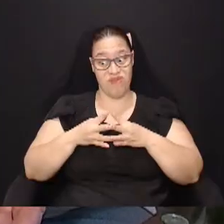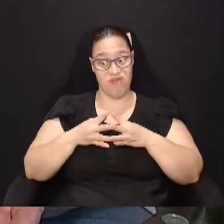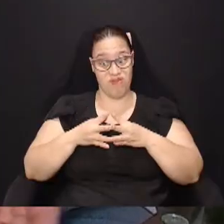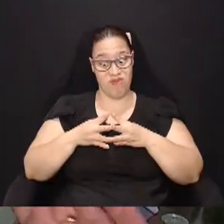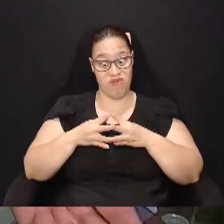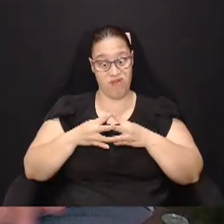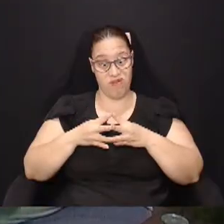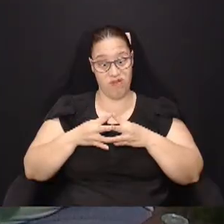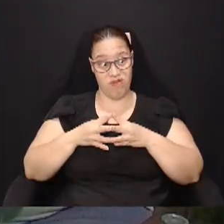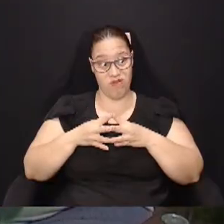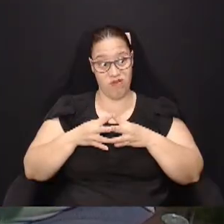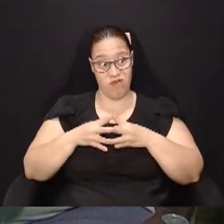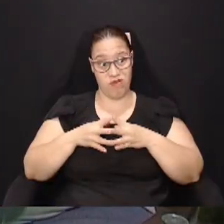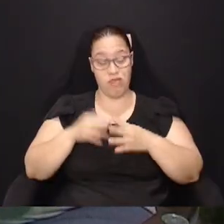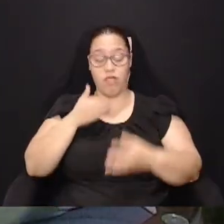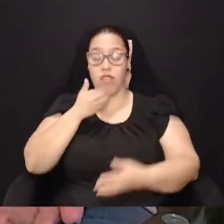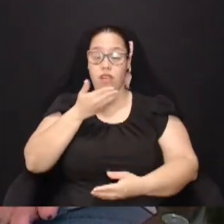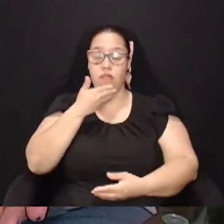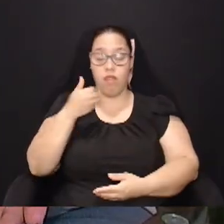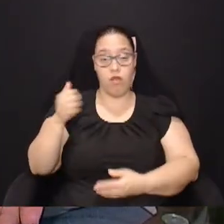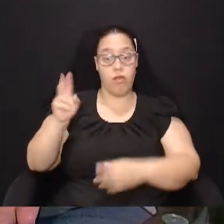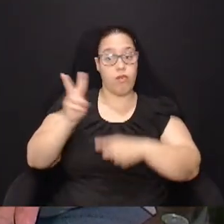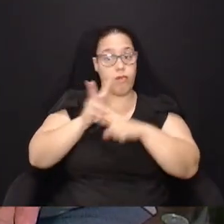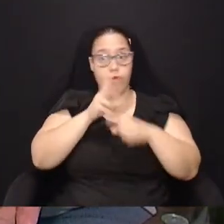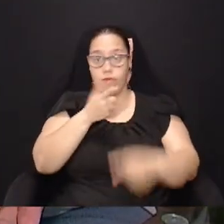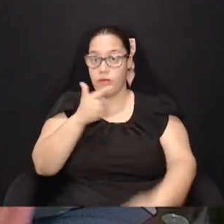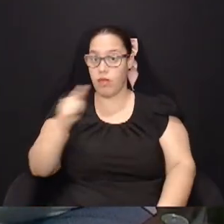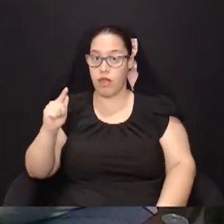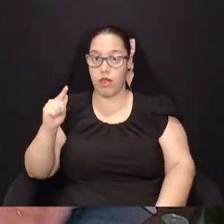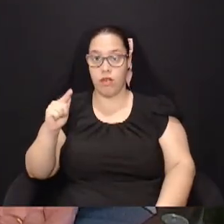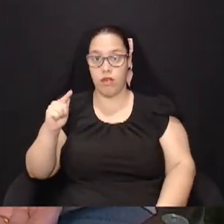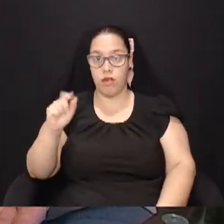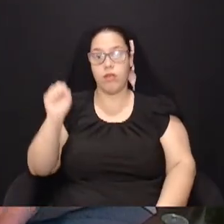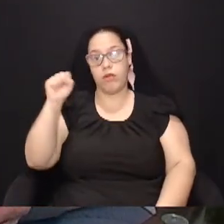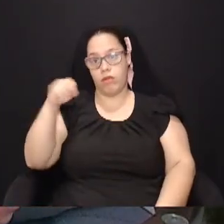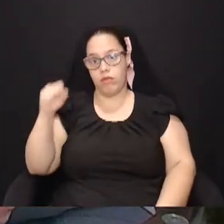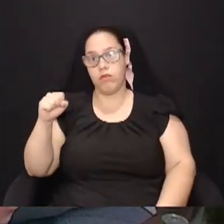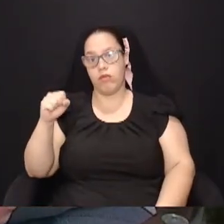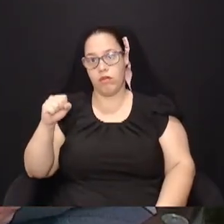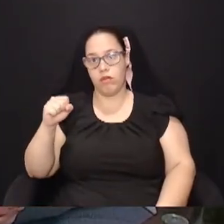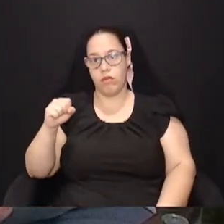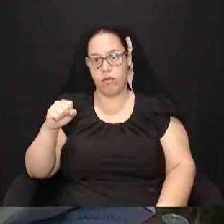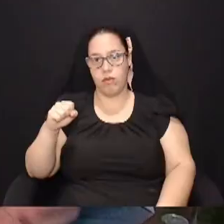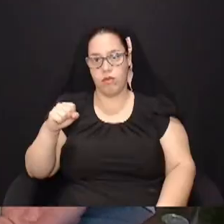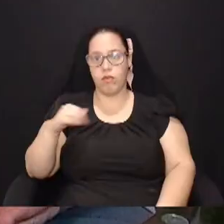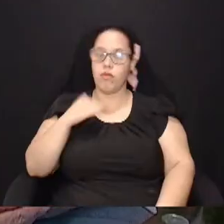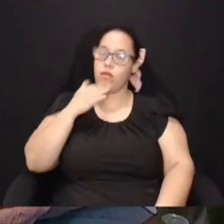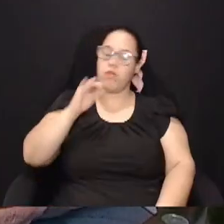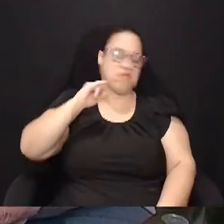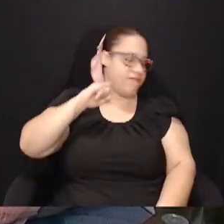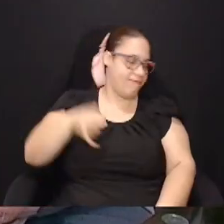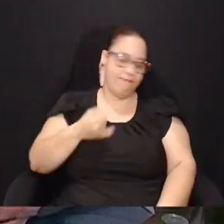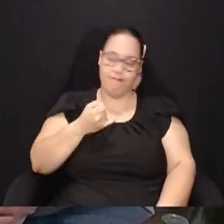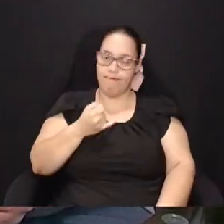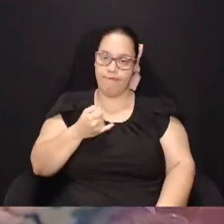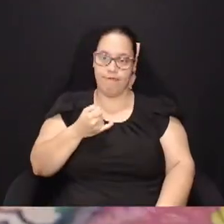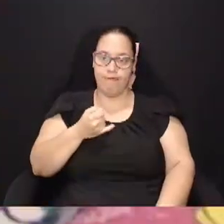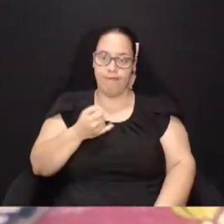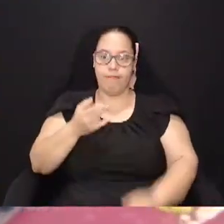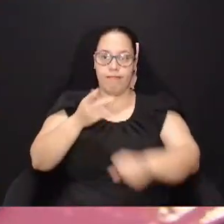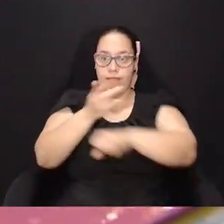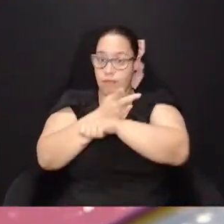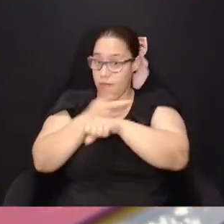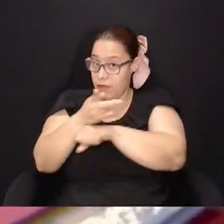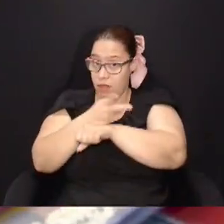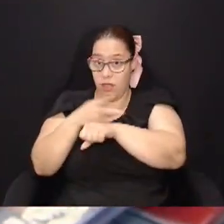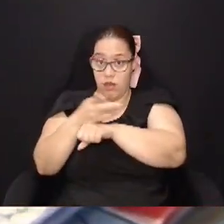nada melhor do que cuidar. Agora, se não tiver condições, aí sim, se não der para reaproveitar, e aí buscar eventualmente com algum colega